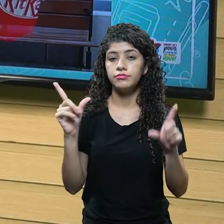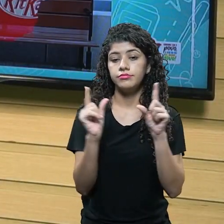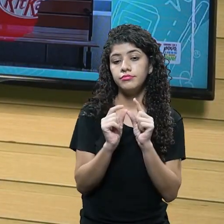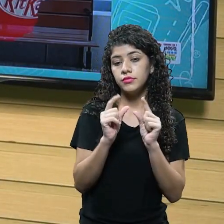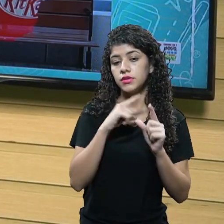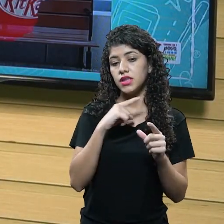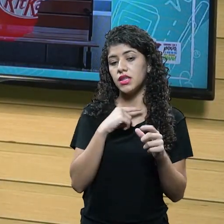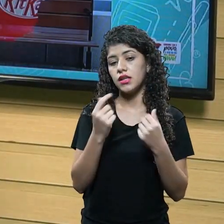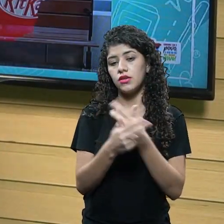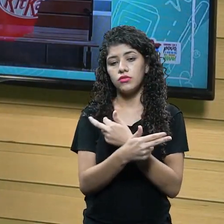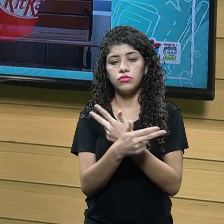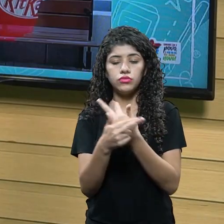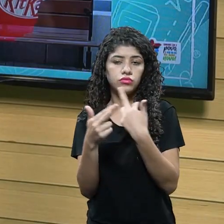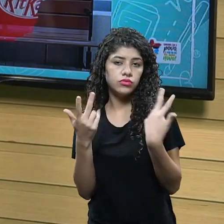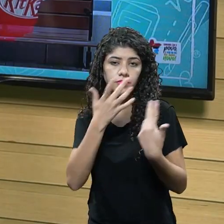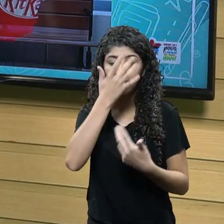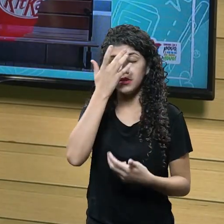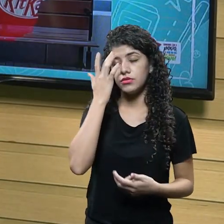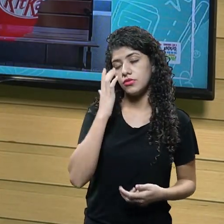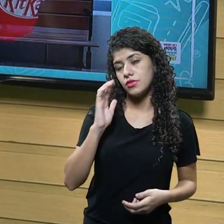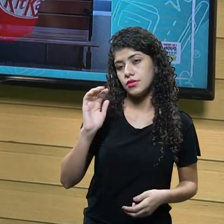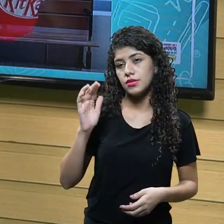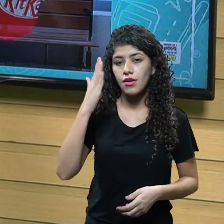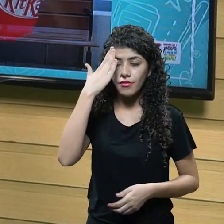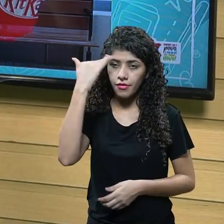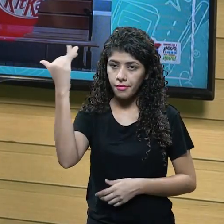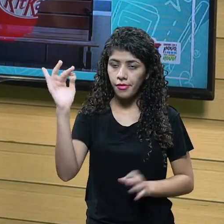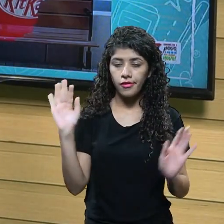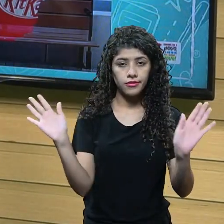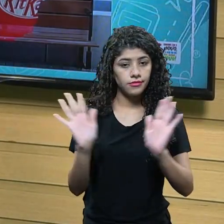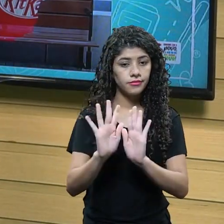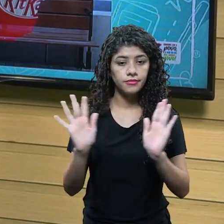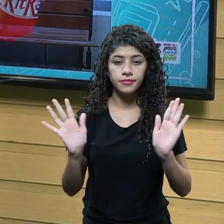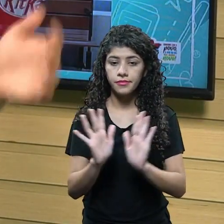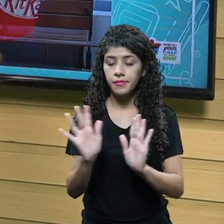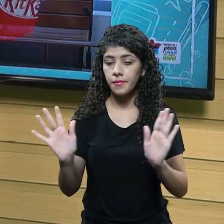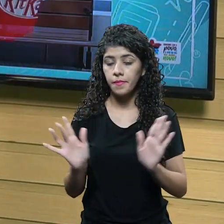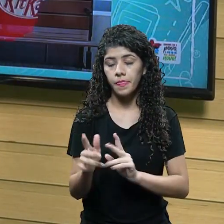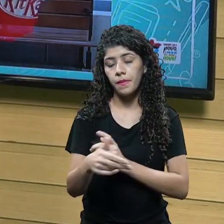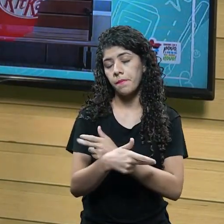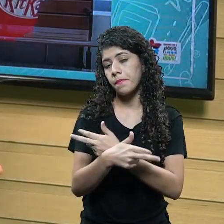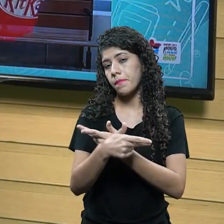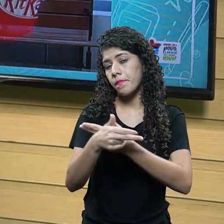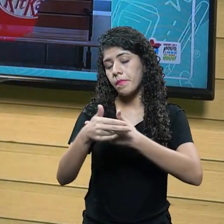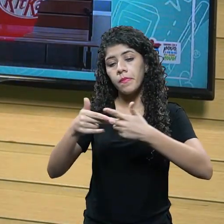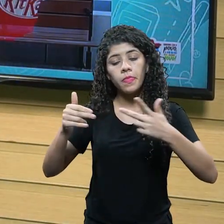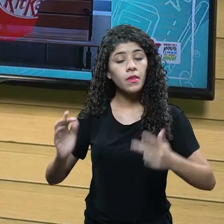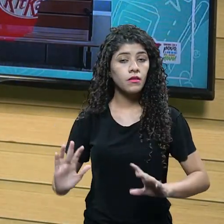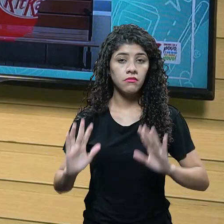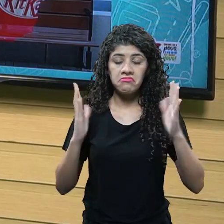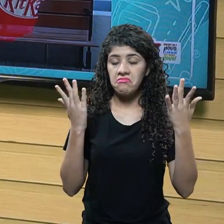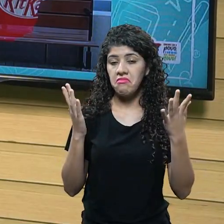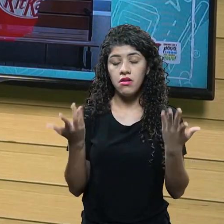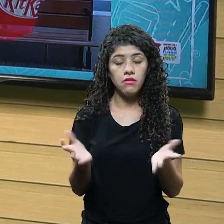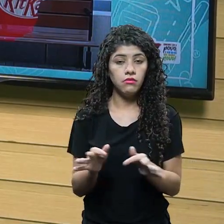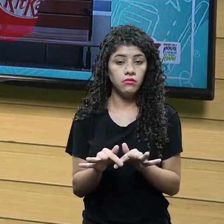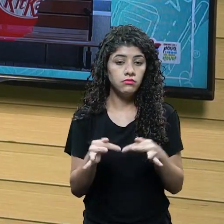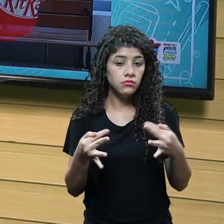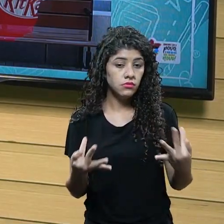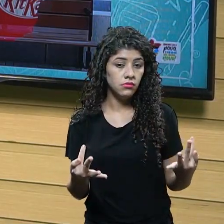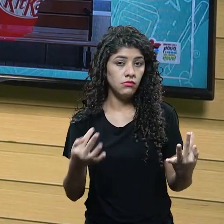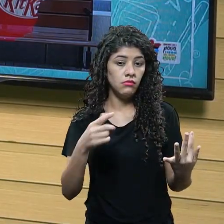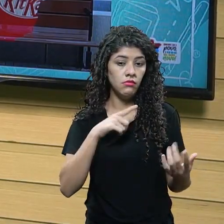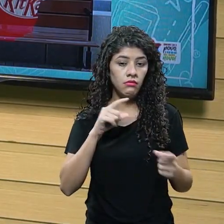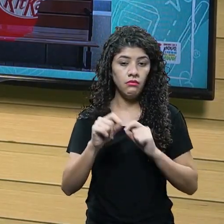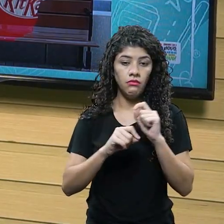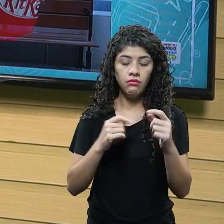produções, não foram usadas pessoas famosas, não foi gasto com grandes equipamentos para produzir o marketing, foi um marketing simples. Usou o adesivo em volta